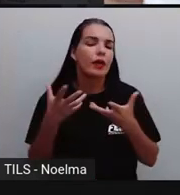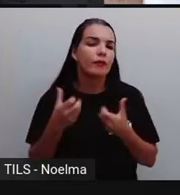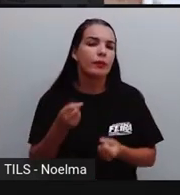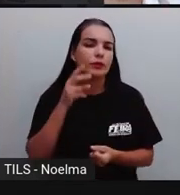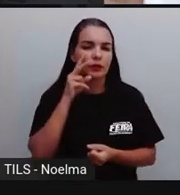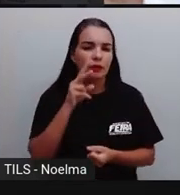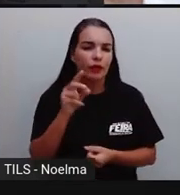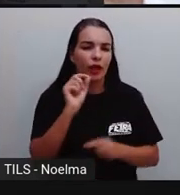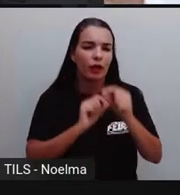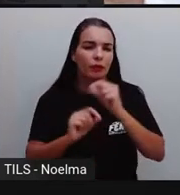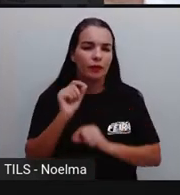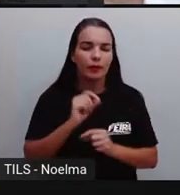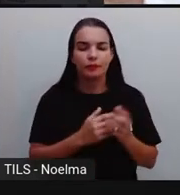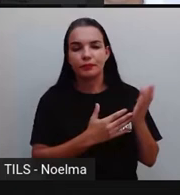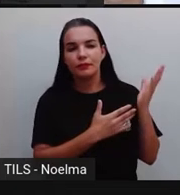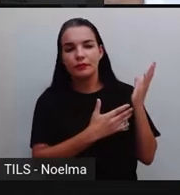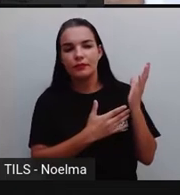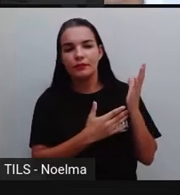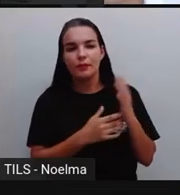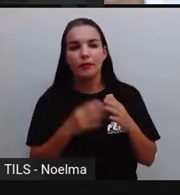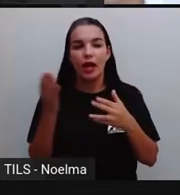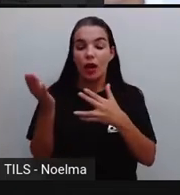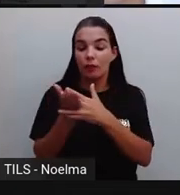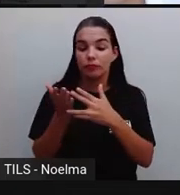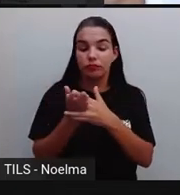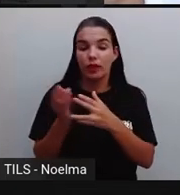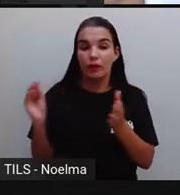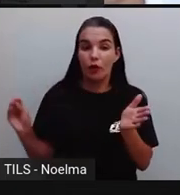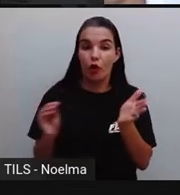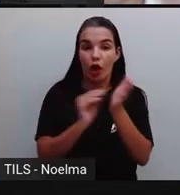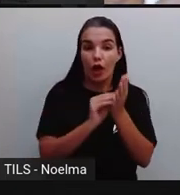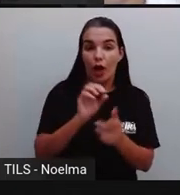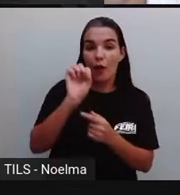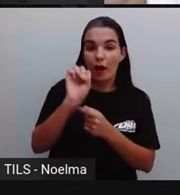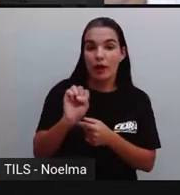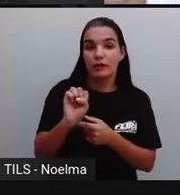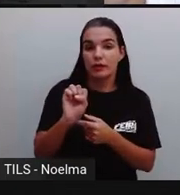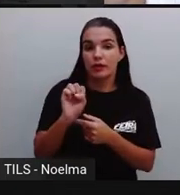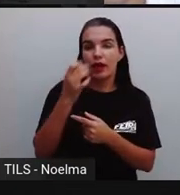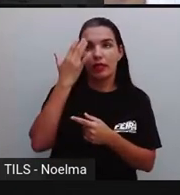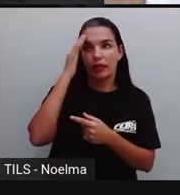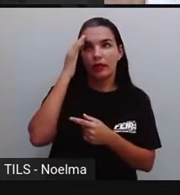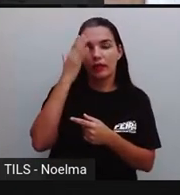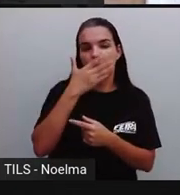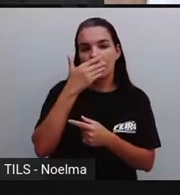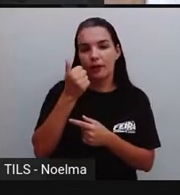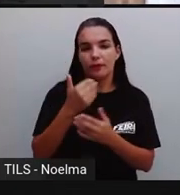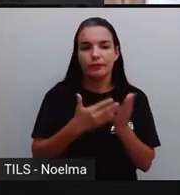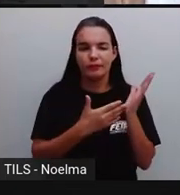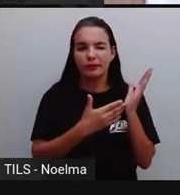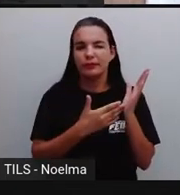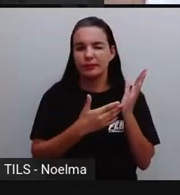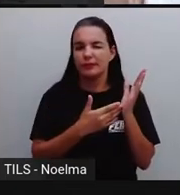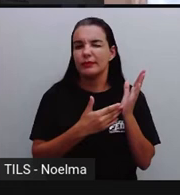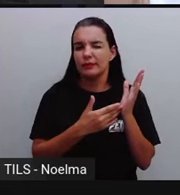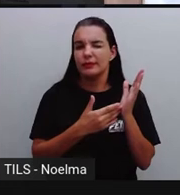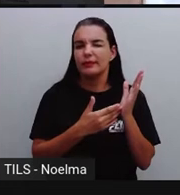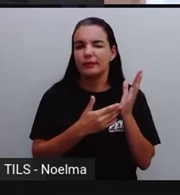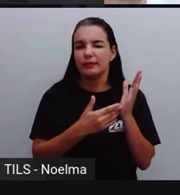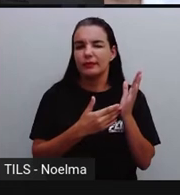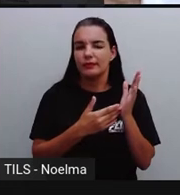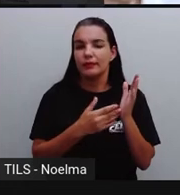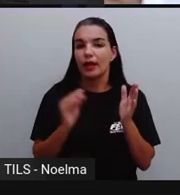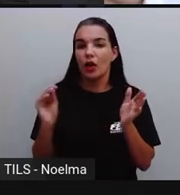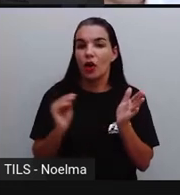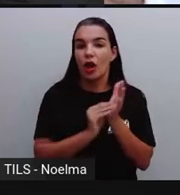ver essas, vamos completar essas palavrinhas aqui para a gente entender. Novamente, a gente vai completar com